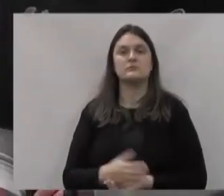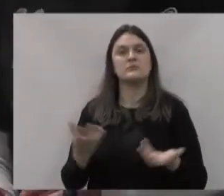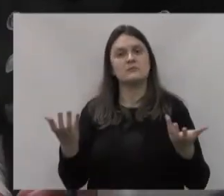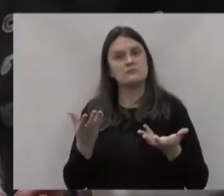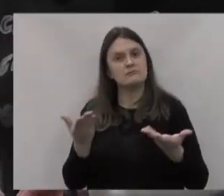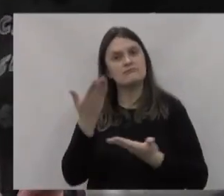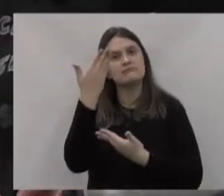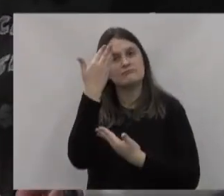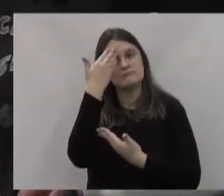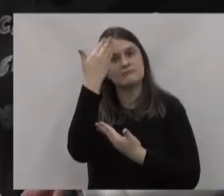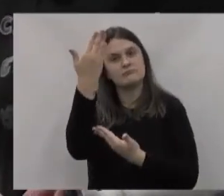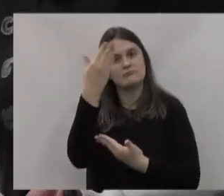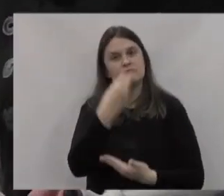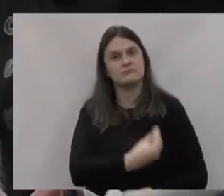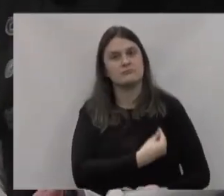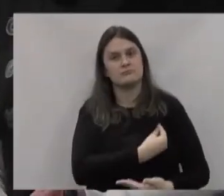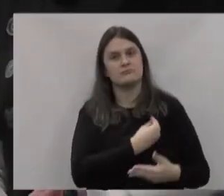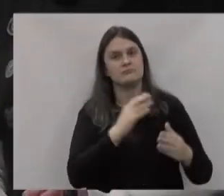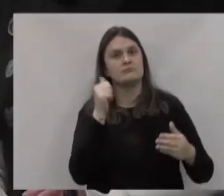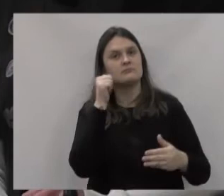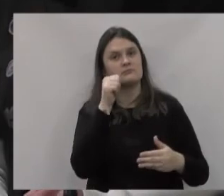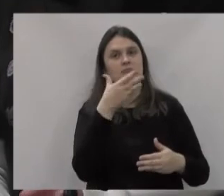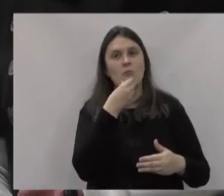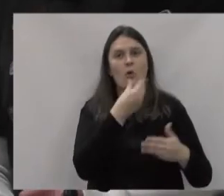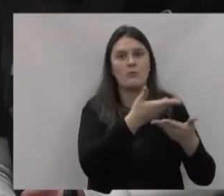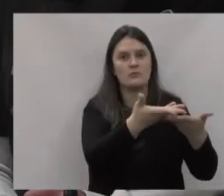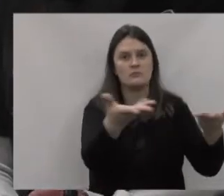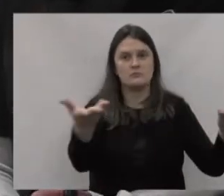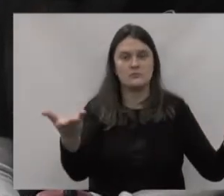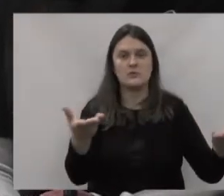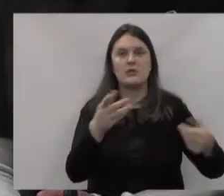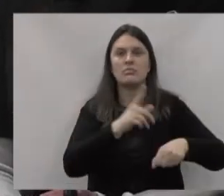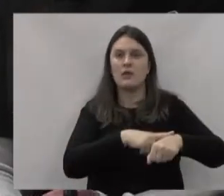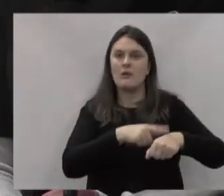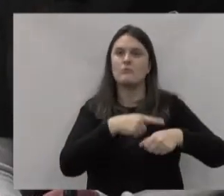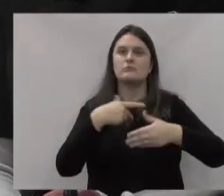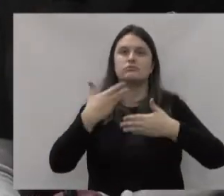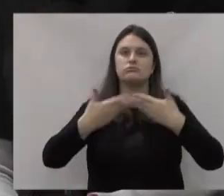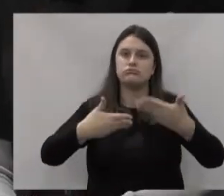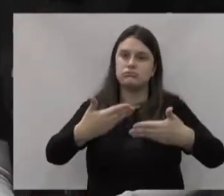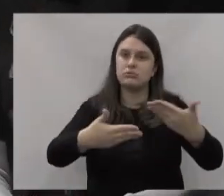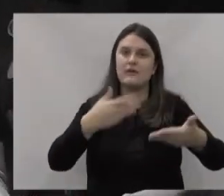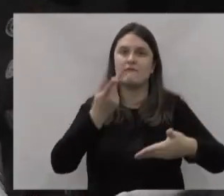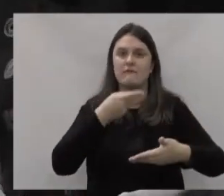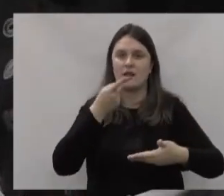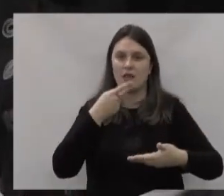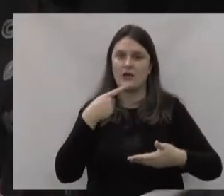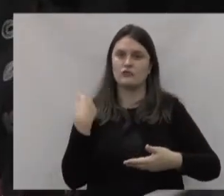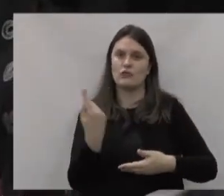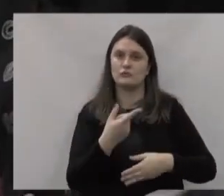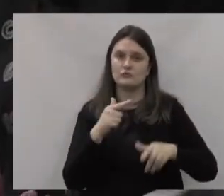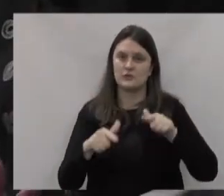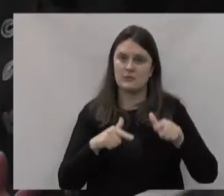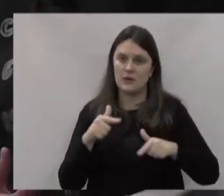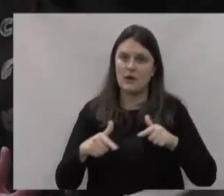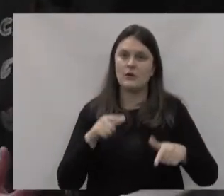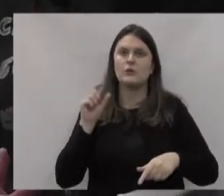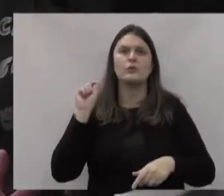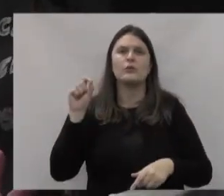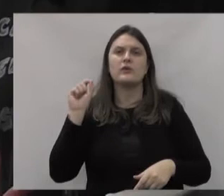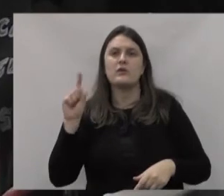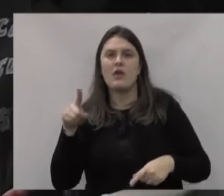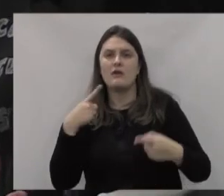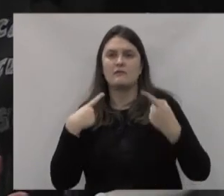Quero agradecer, né, a presença de todas e todos, né, esse espaço que foi aberto para que a gente possa falar um pouco do nosso trabalho, um pouco sobre o que